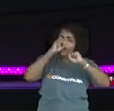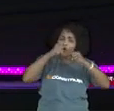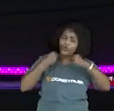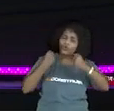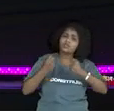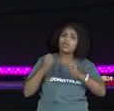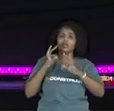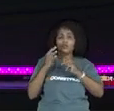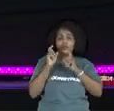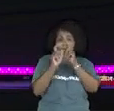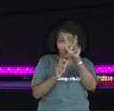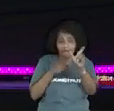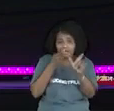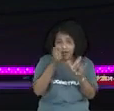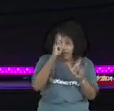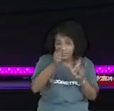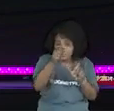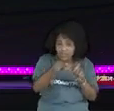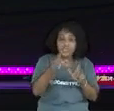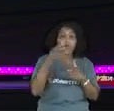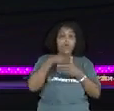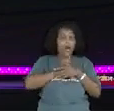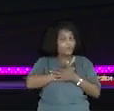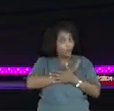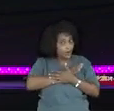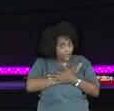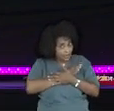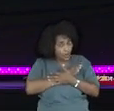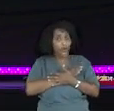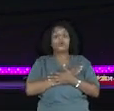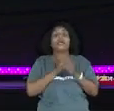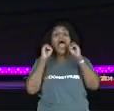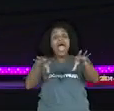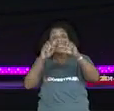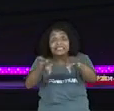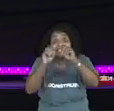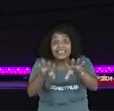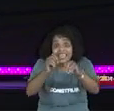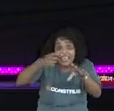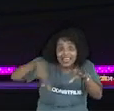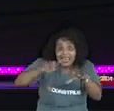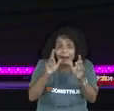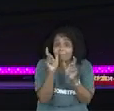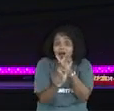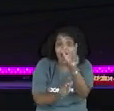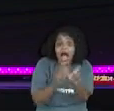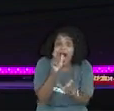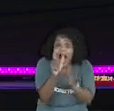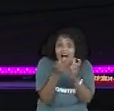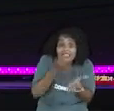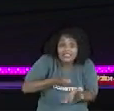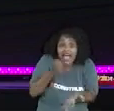que todas essas palavras que hoje Te ordeno esteve em seu coração ensine-as com